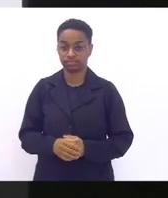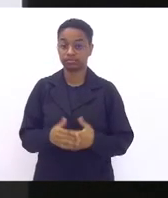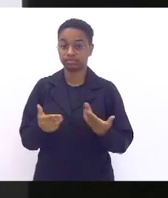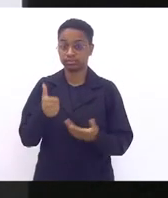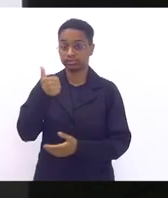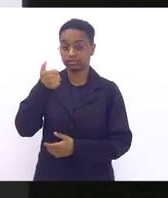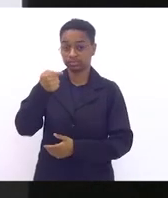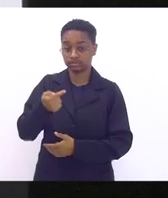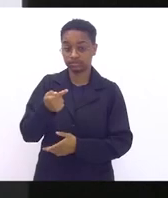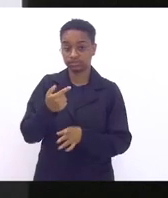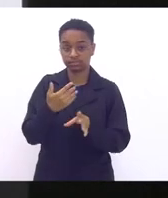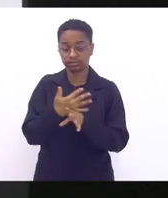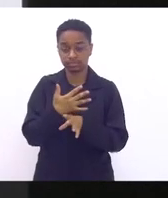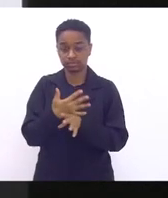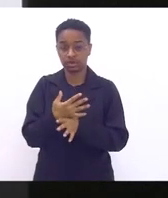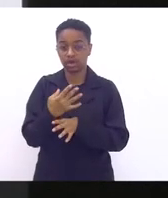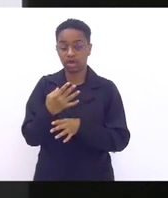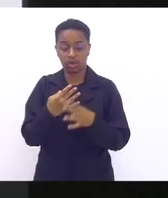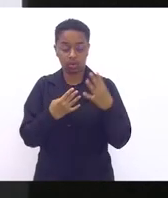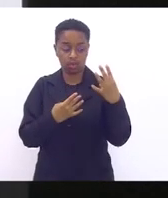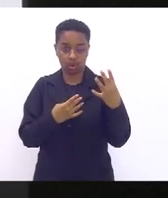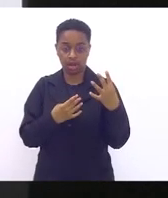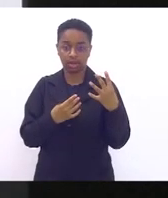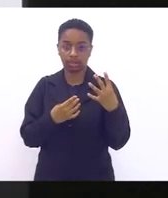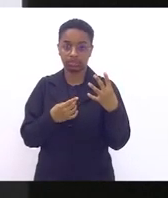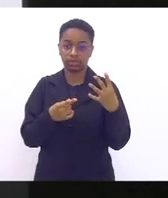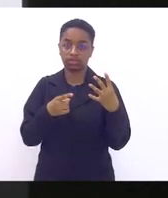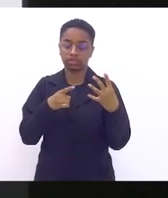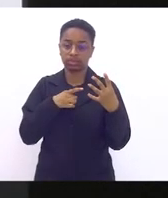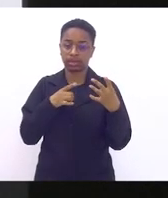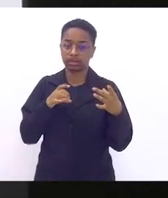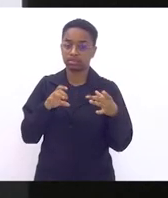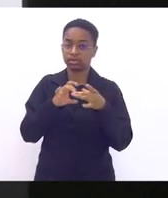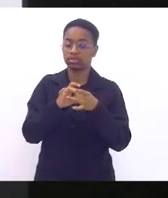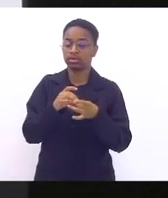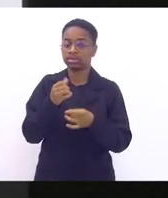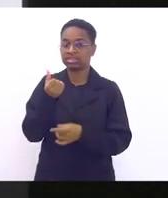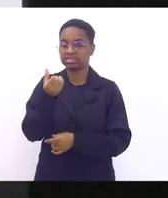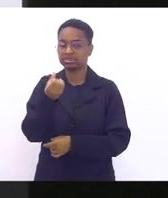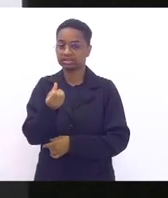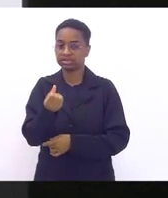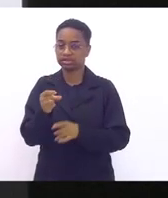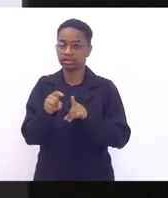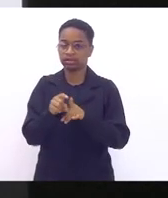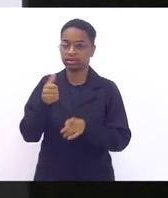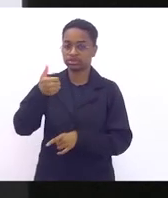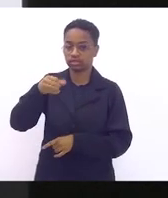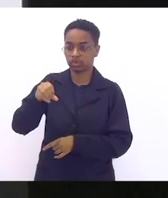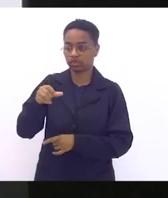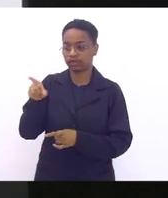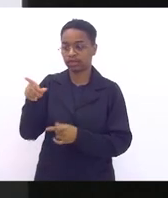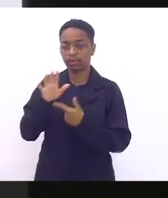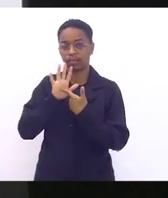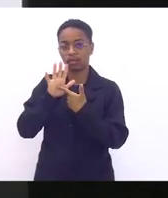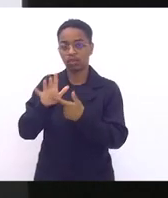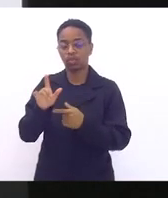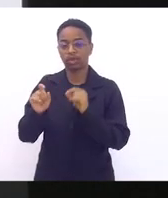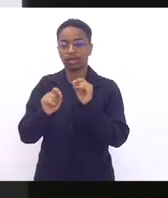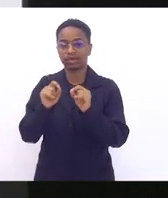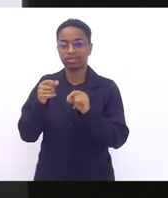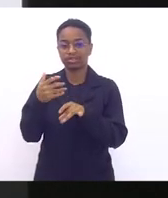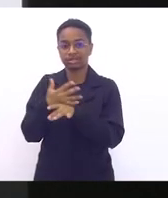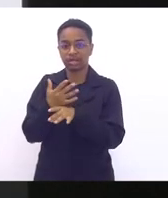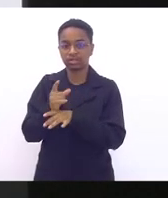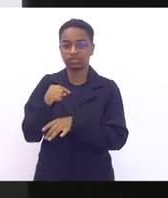17 municípios, 4 estão dentro daqueles 16, 19 que o Mário apontou como municípios que a